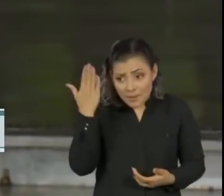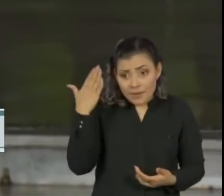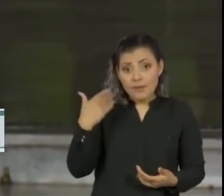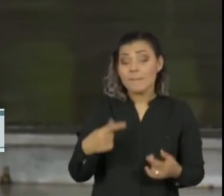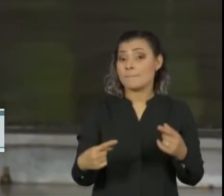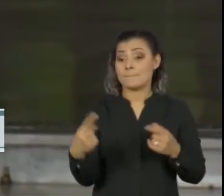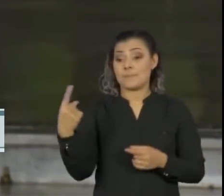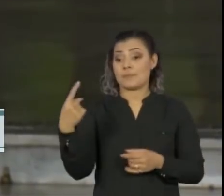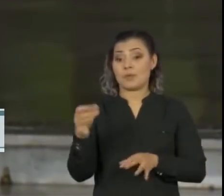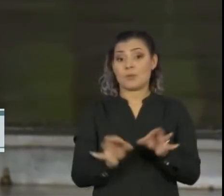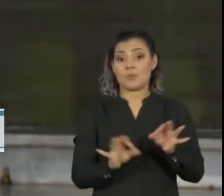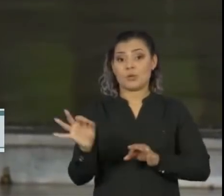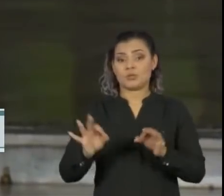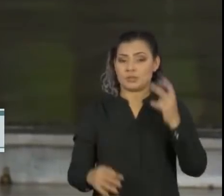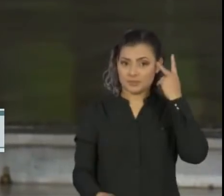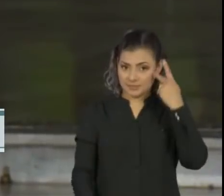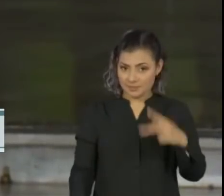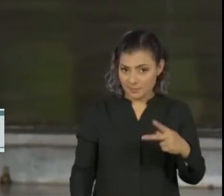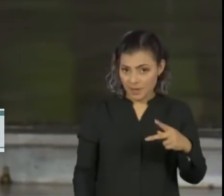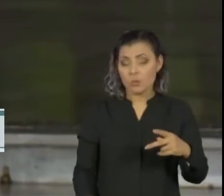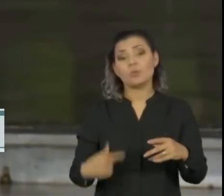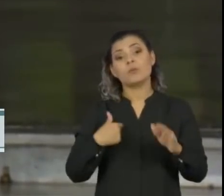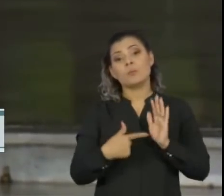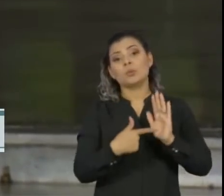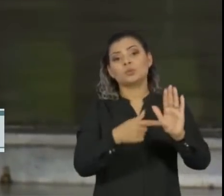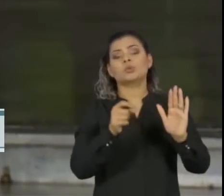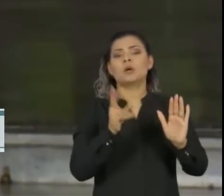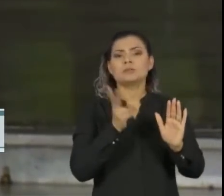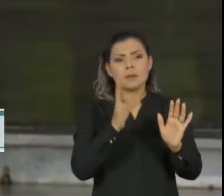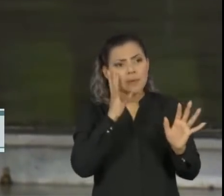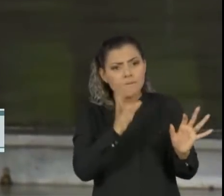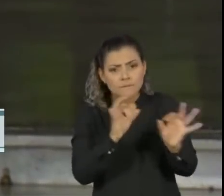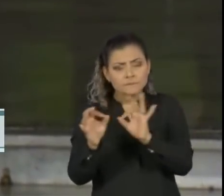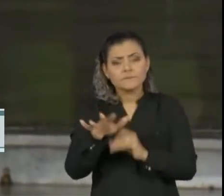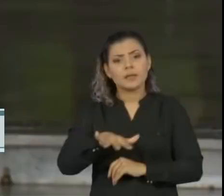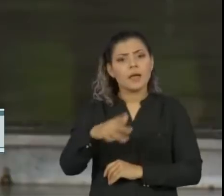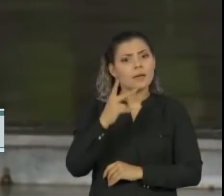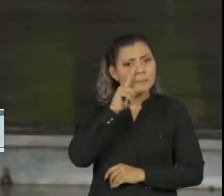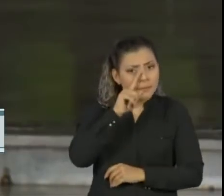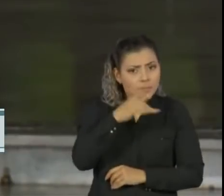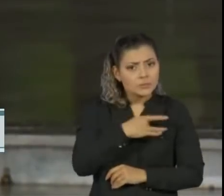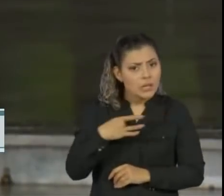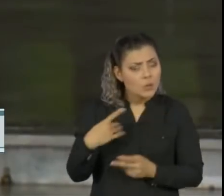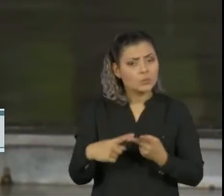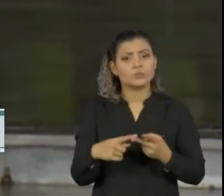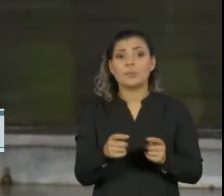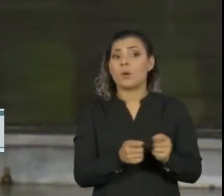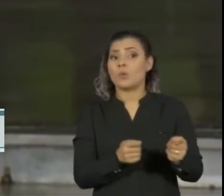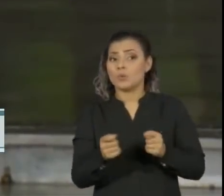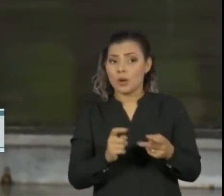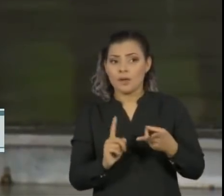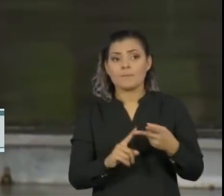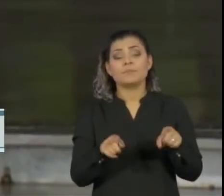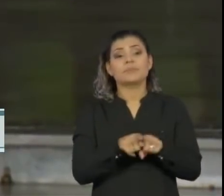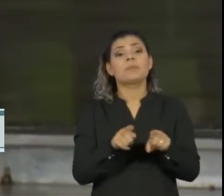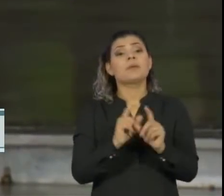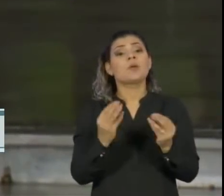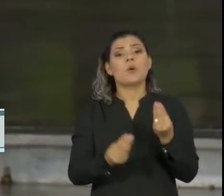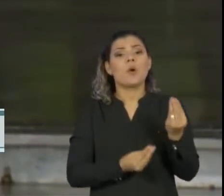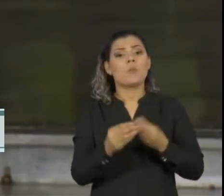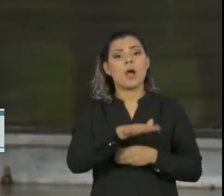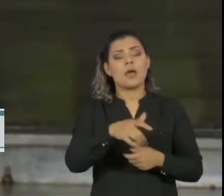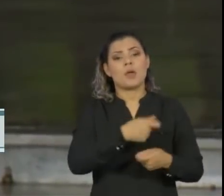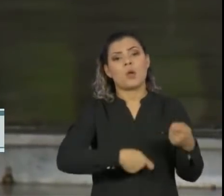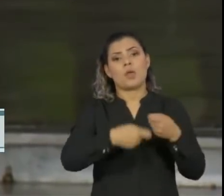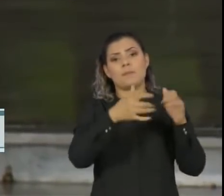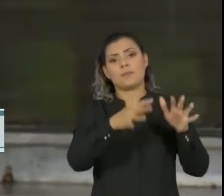apresentação do Plano São Paulo, a gente colocou que a gente sempre estava olhando risco de saúde, para controlar a pandemia, mas também a vulnerabilidade